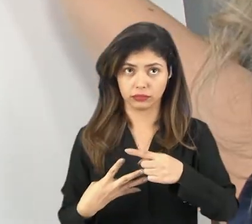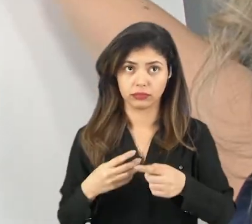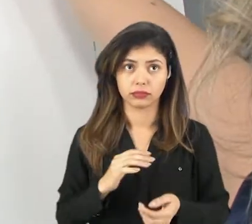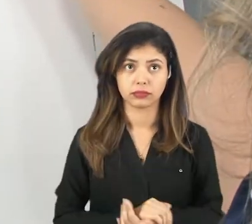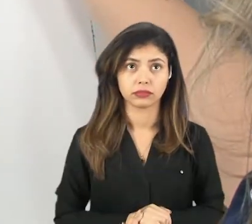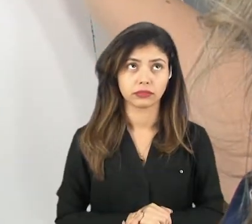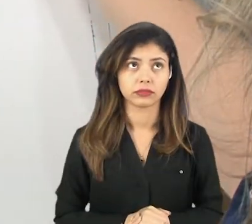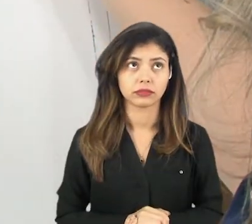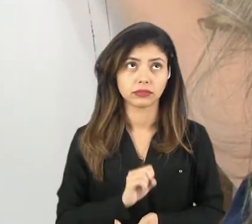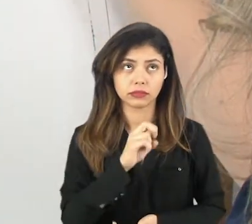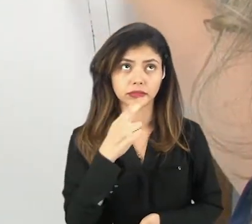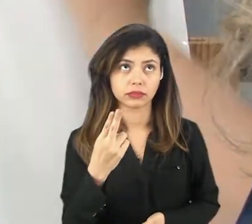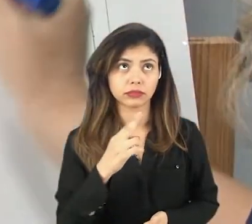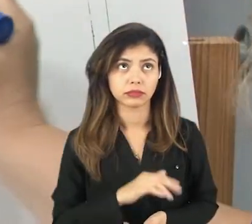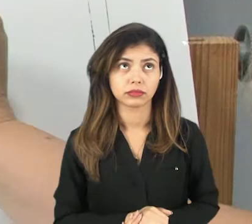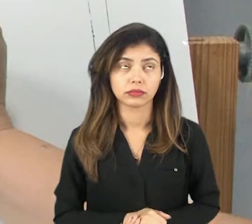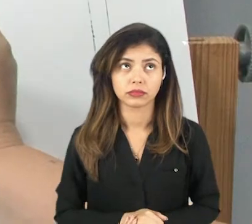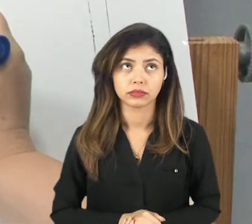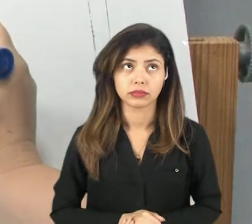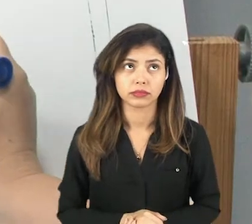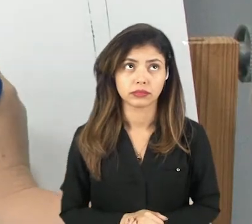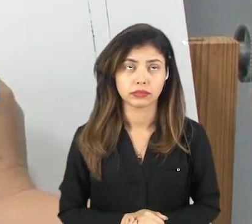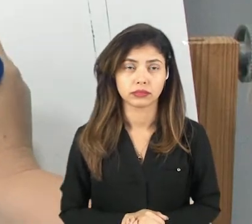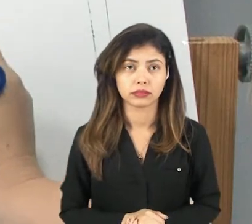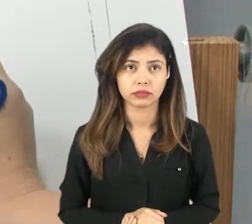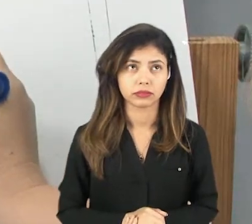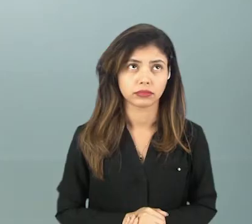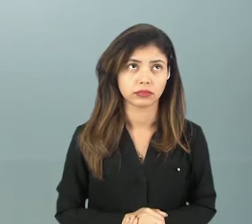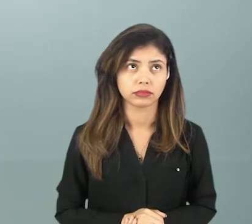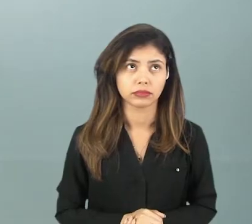2/4. Ou eu vou representar, né,